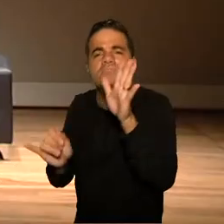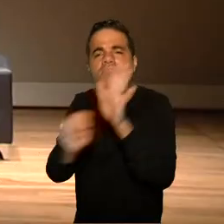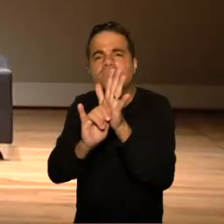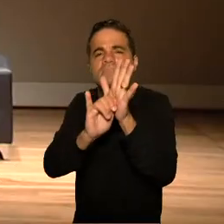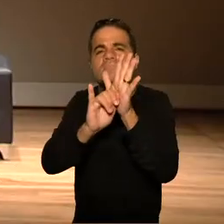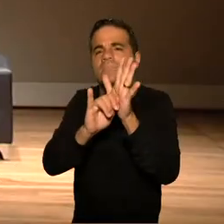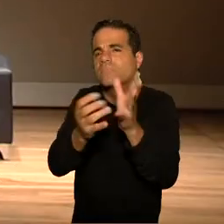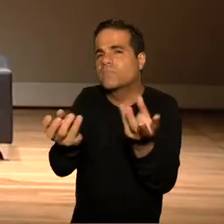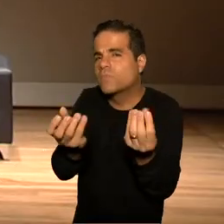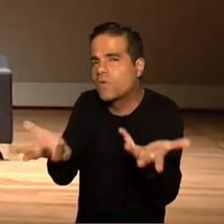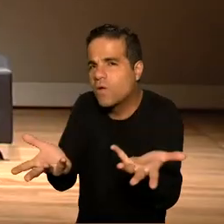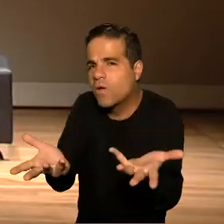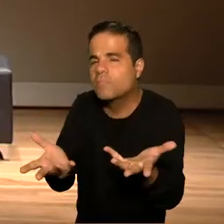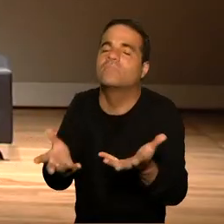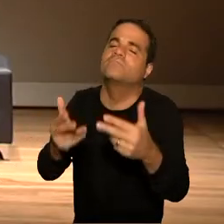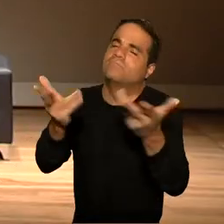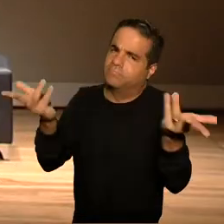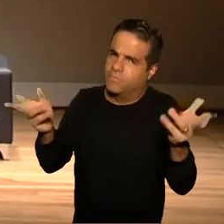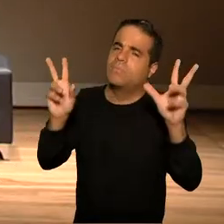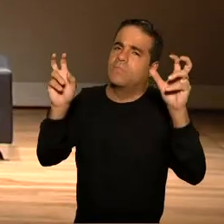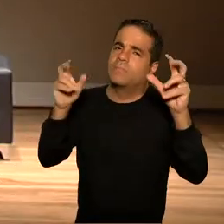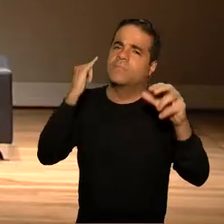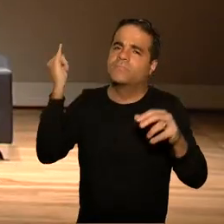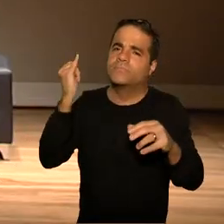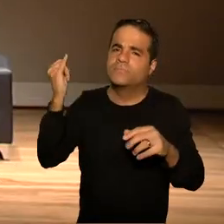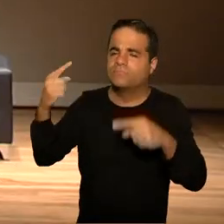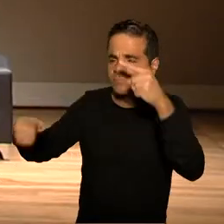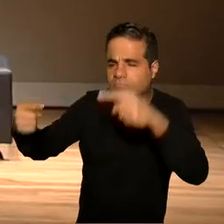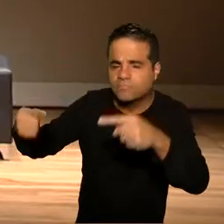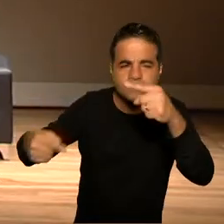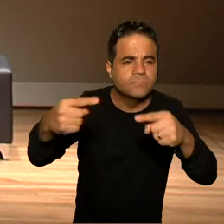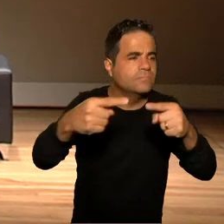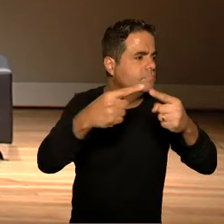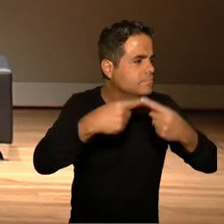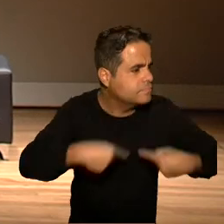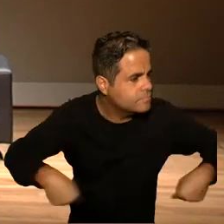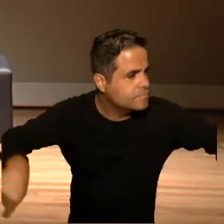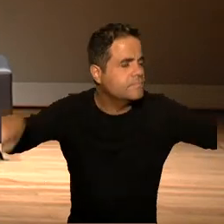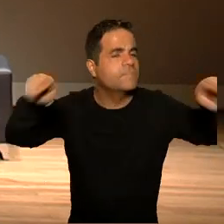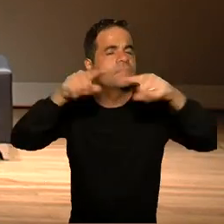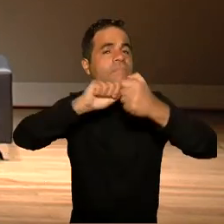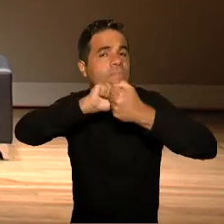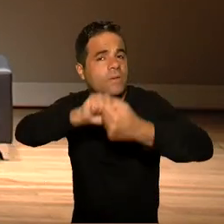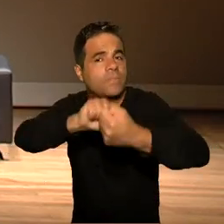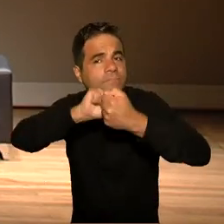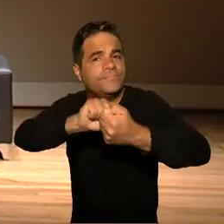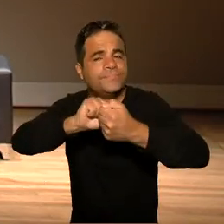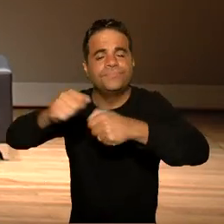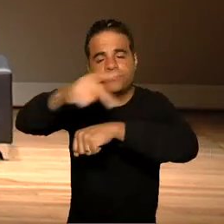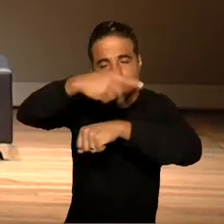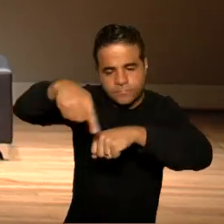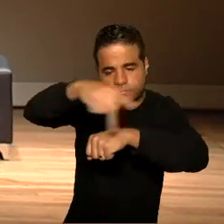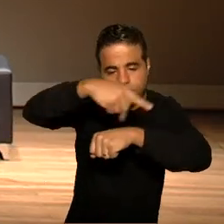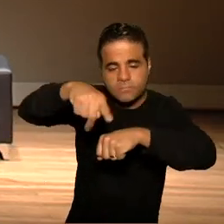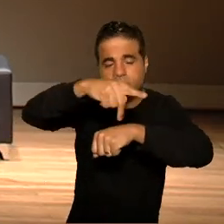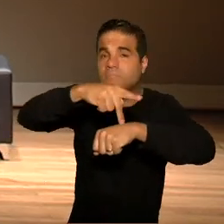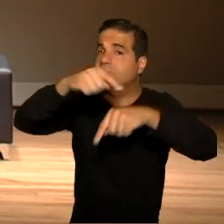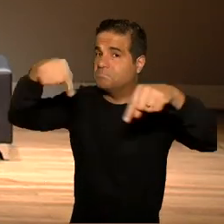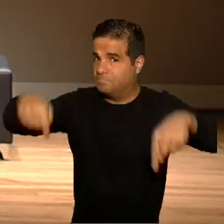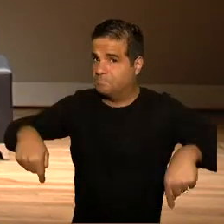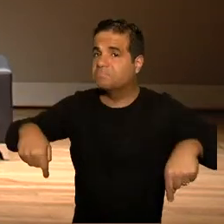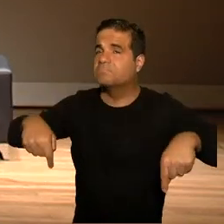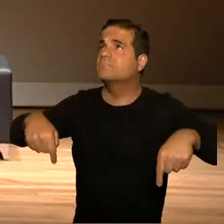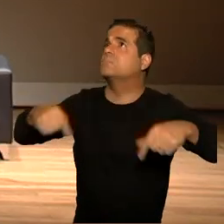e é por isso e é um tema importante para a gente discutir nesse momento nesse que